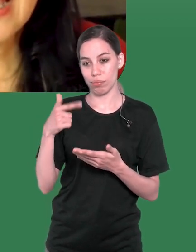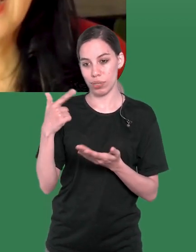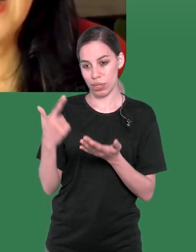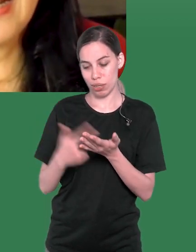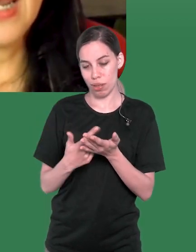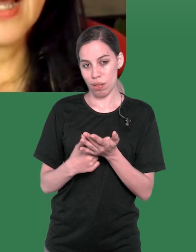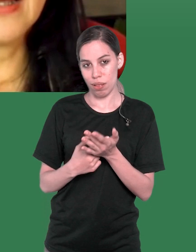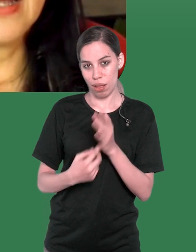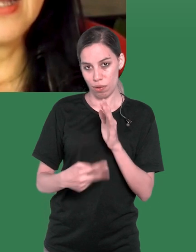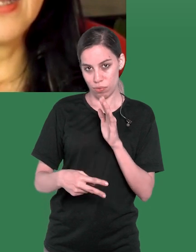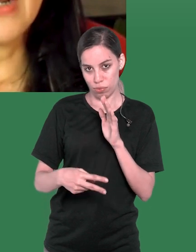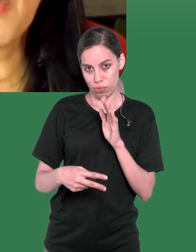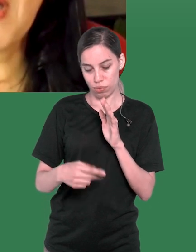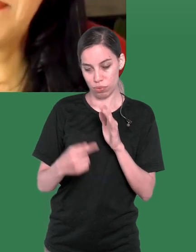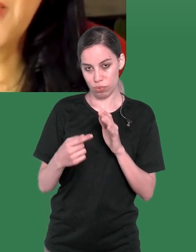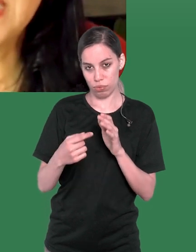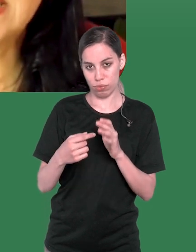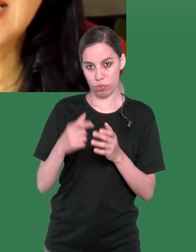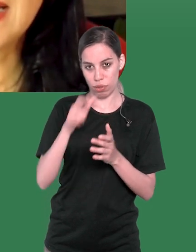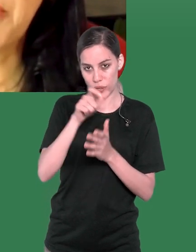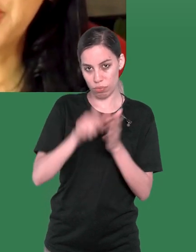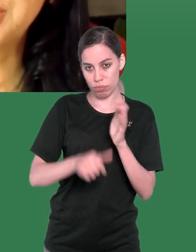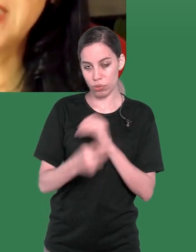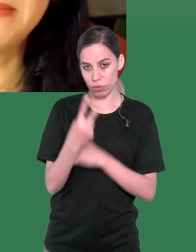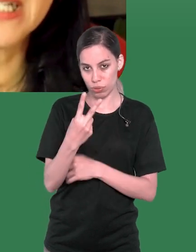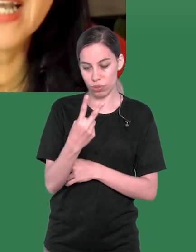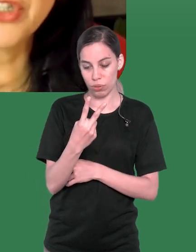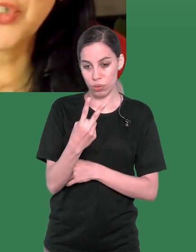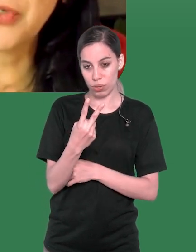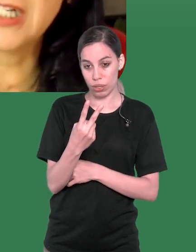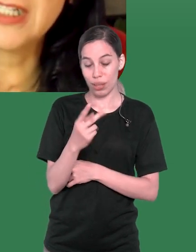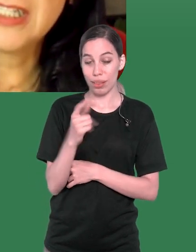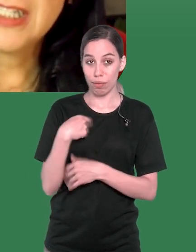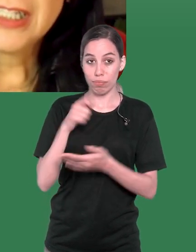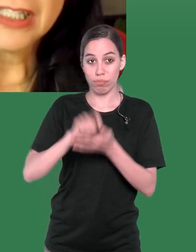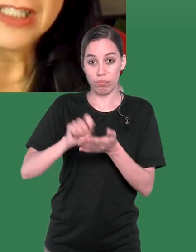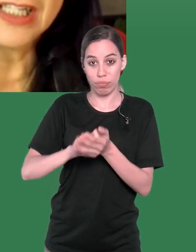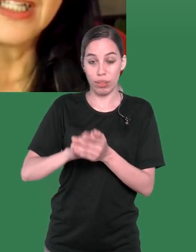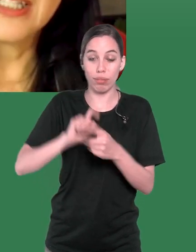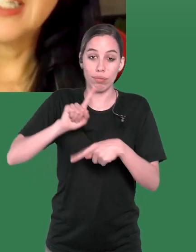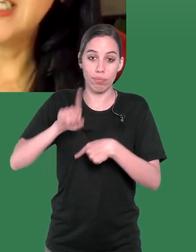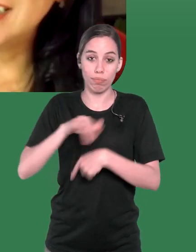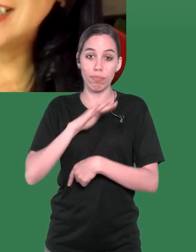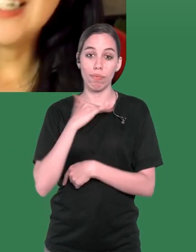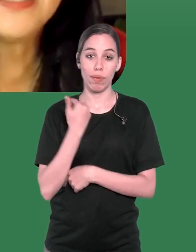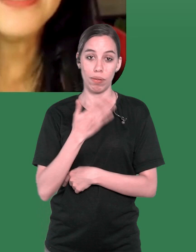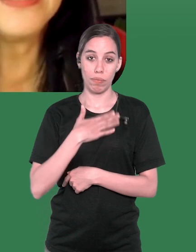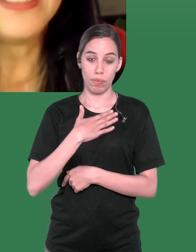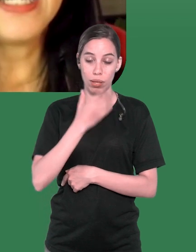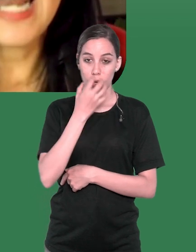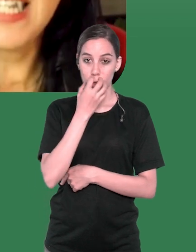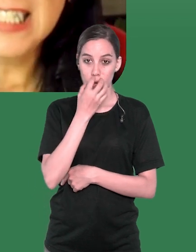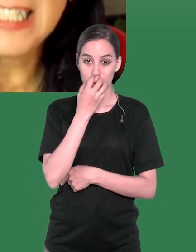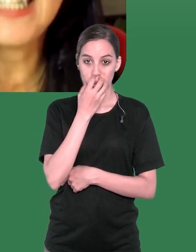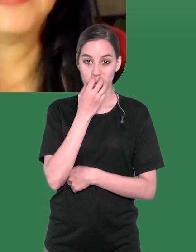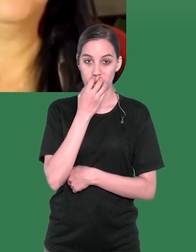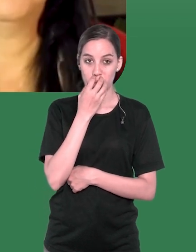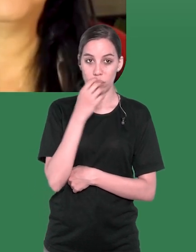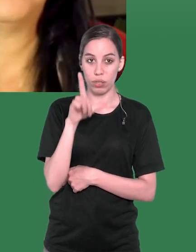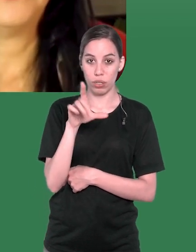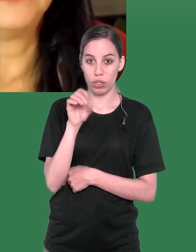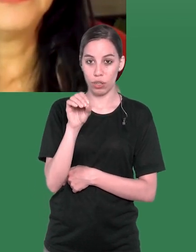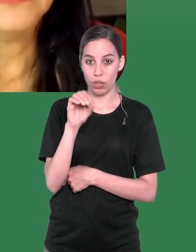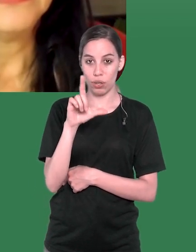escrito logo após a morte da minha cachorra querida,